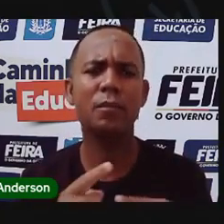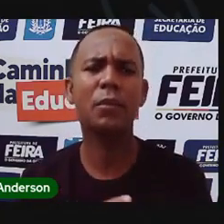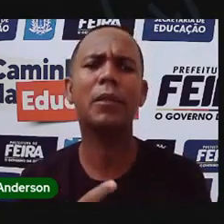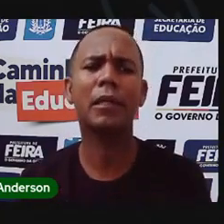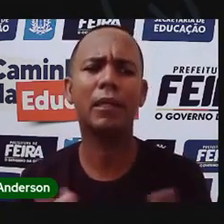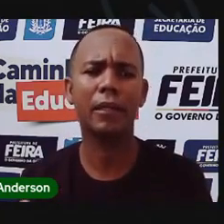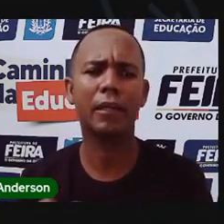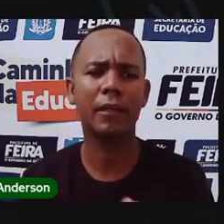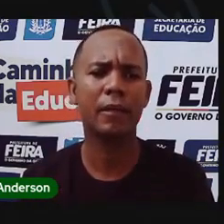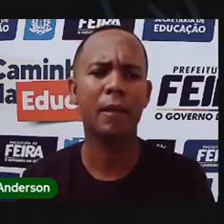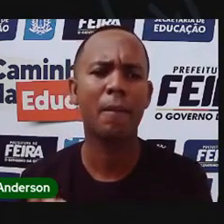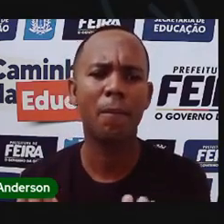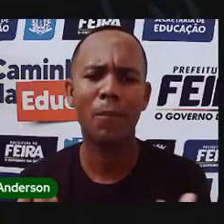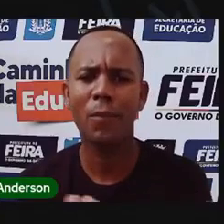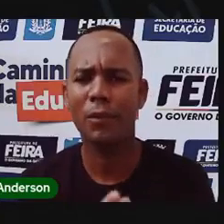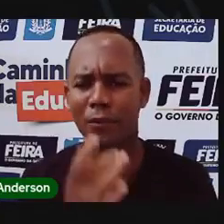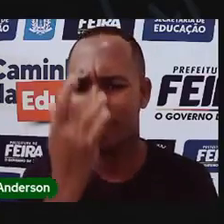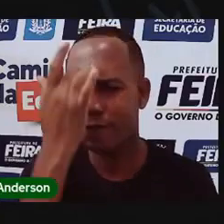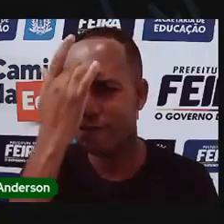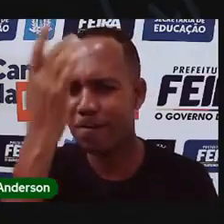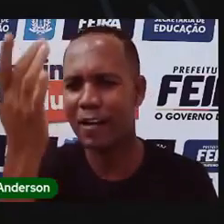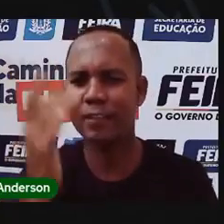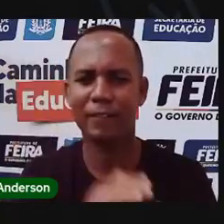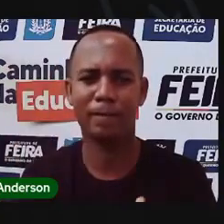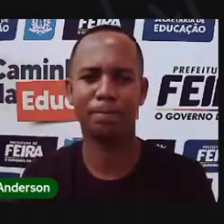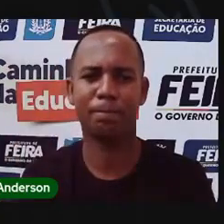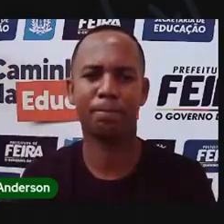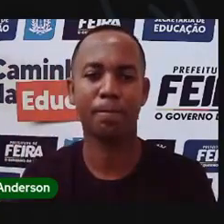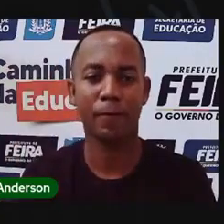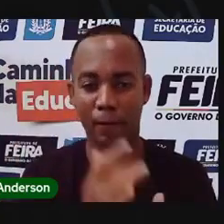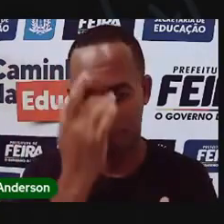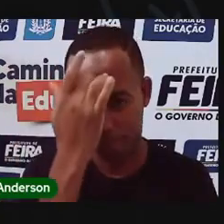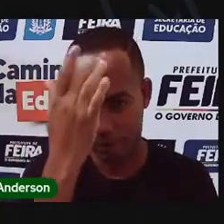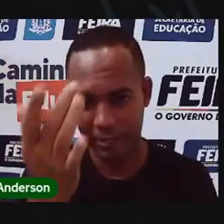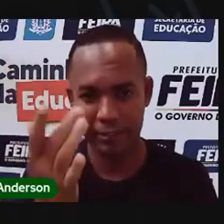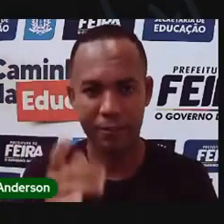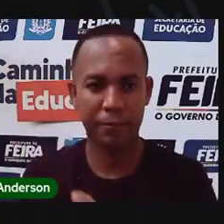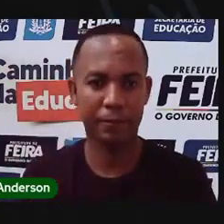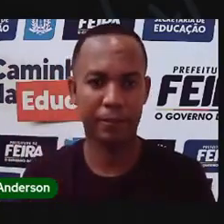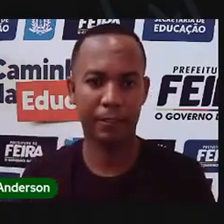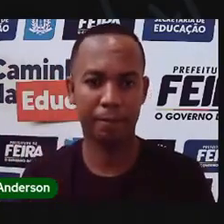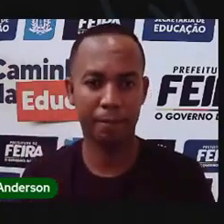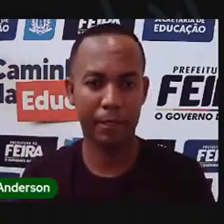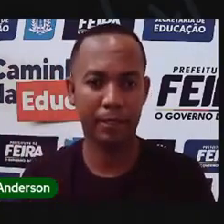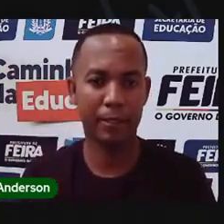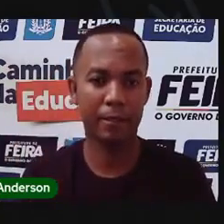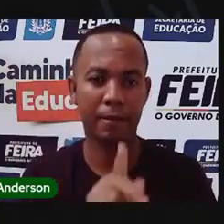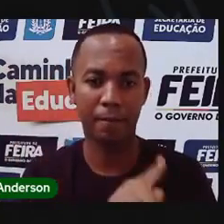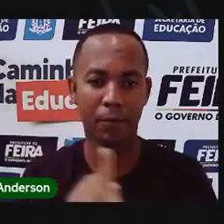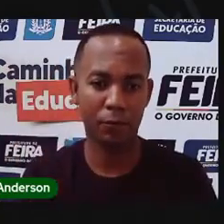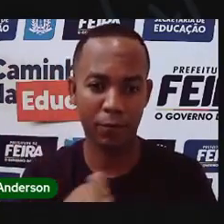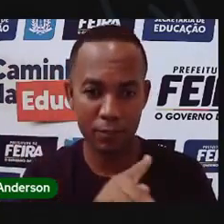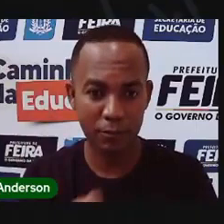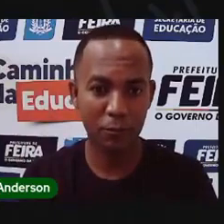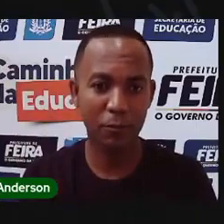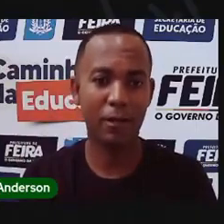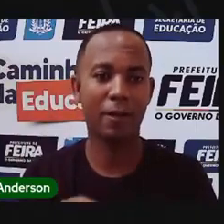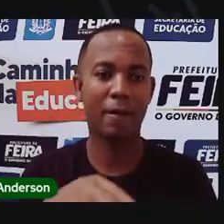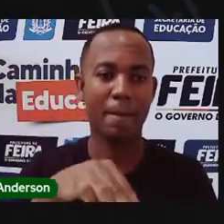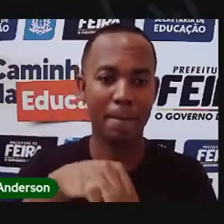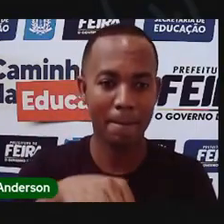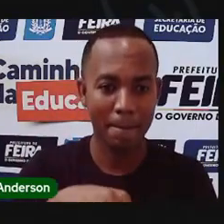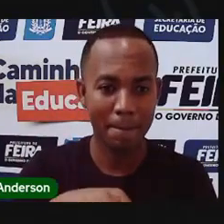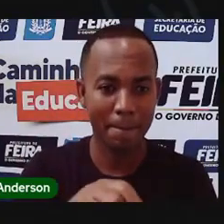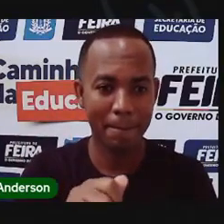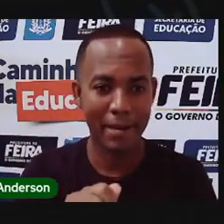simples? Porque é muito fácil da gente fazer. É fácil para a Pró Maria e é fácil para você também fazer, tá? Então,